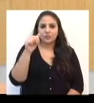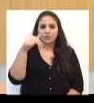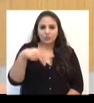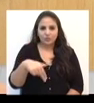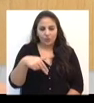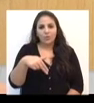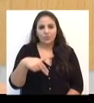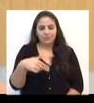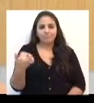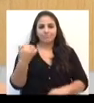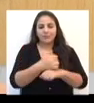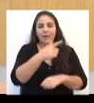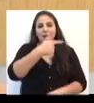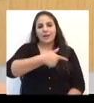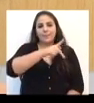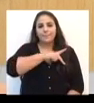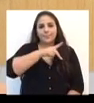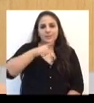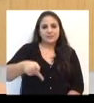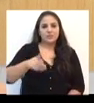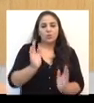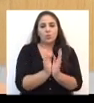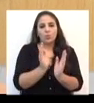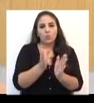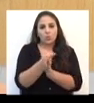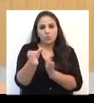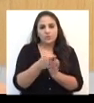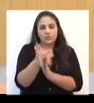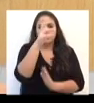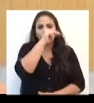assumiu a vice-presidência do Conselho Municipal